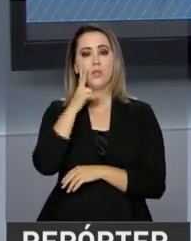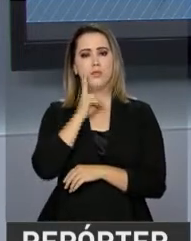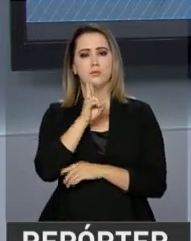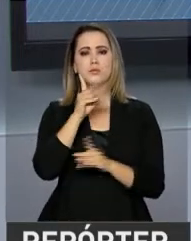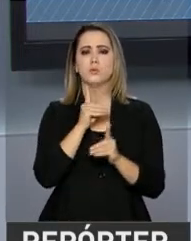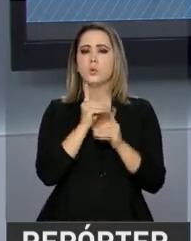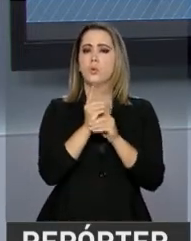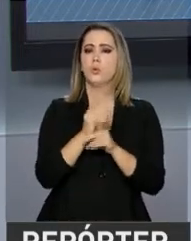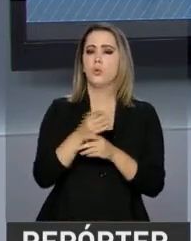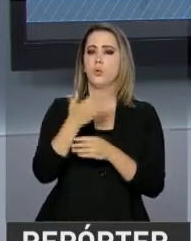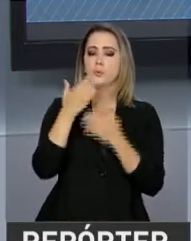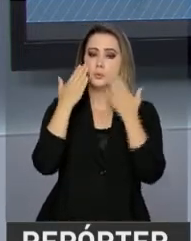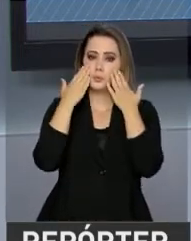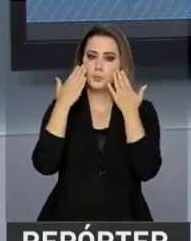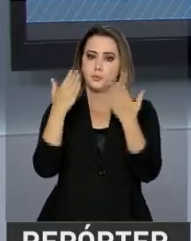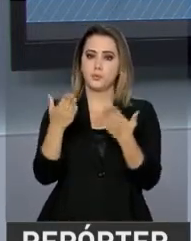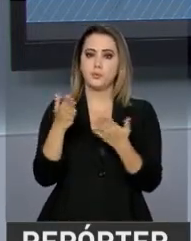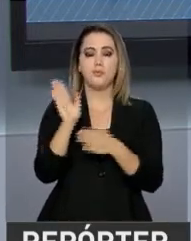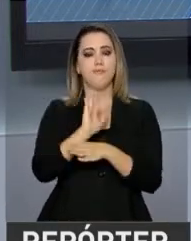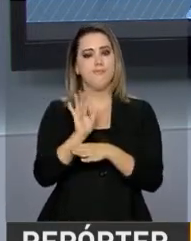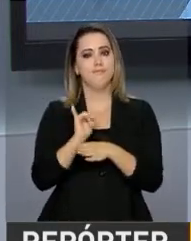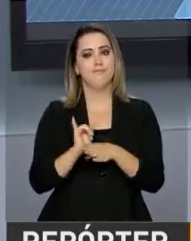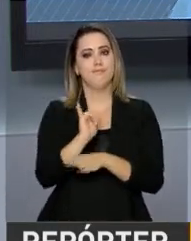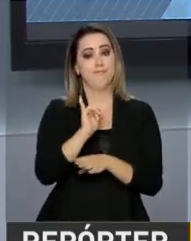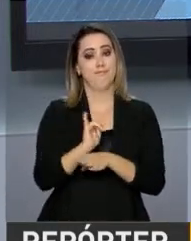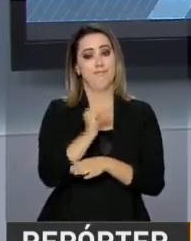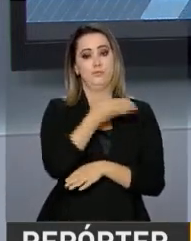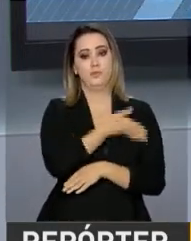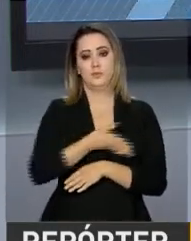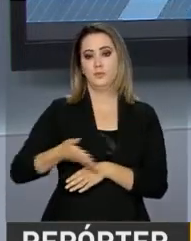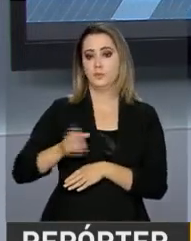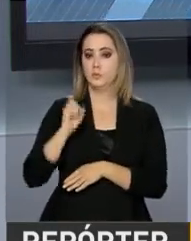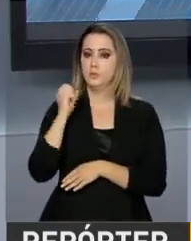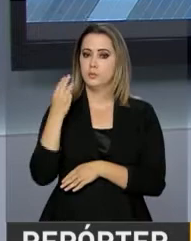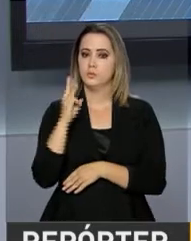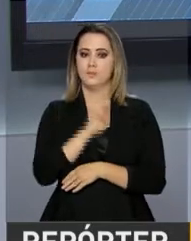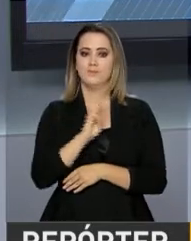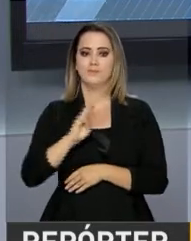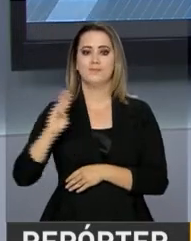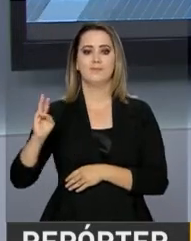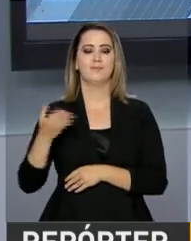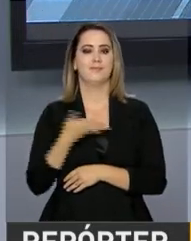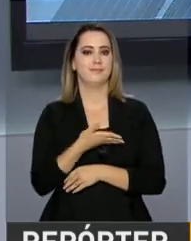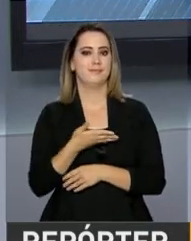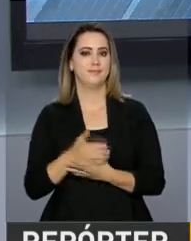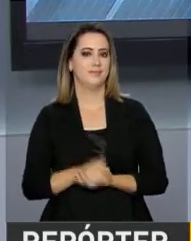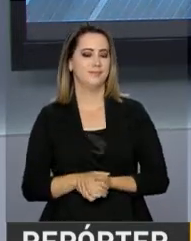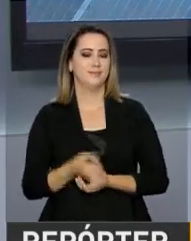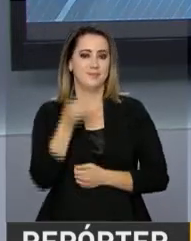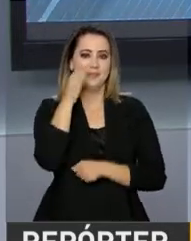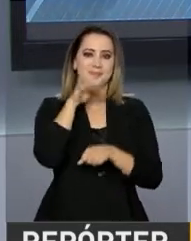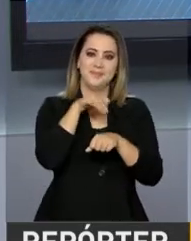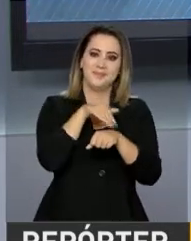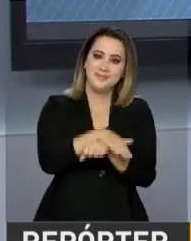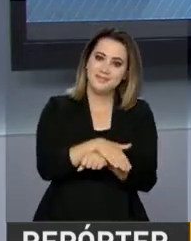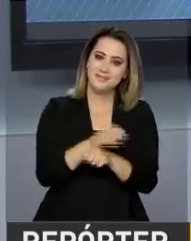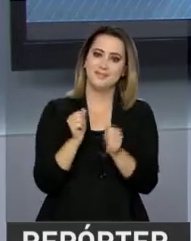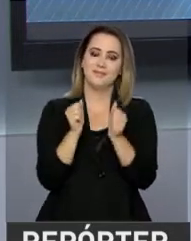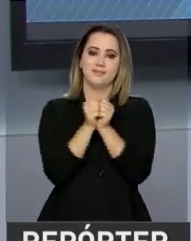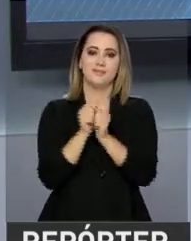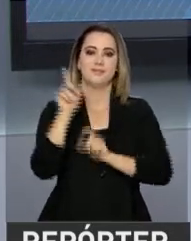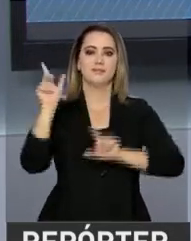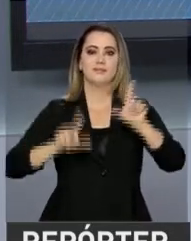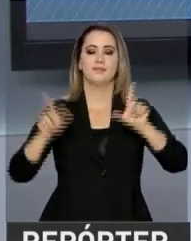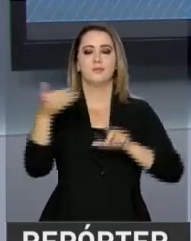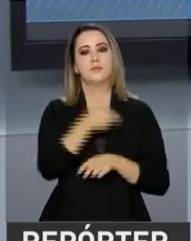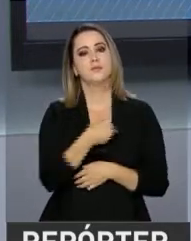encontra as reportagens completas em nosso canal no youtube ou na nossa página na internet uma boa noite pra você e continue